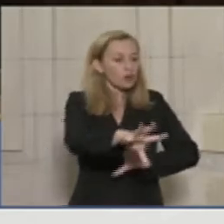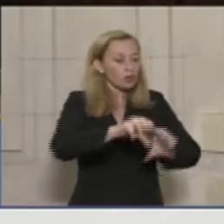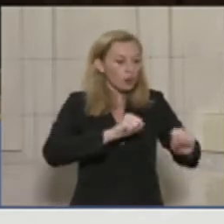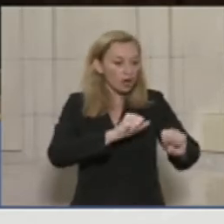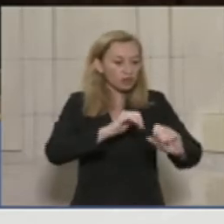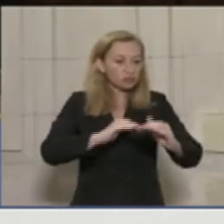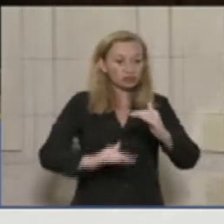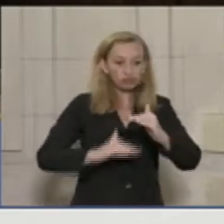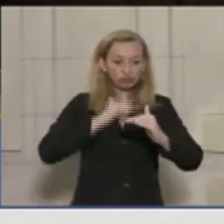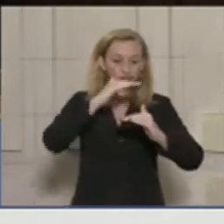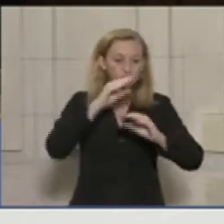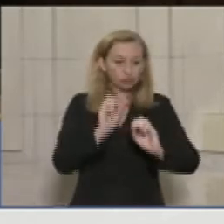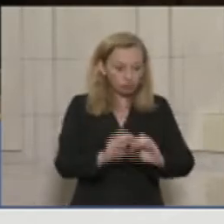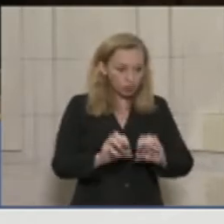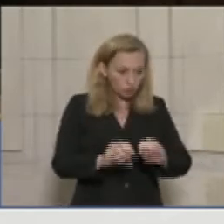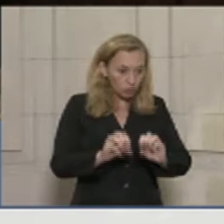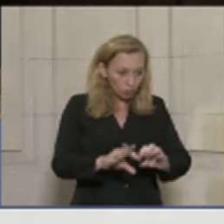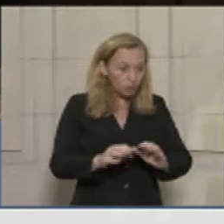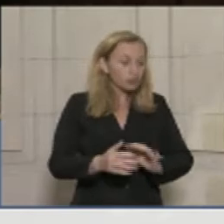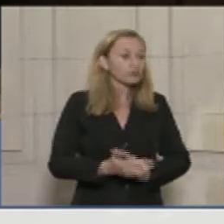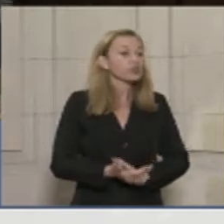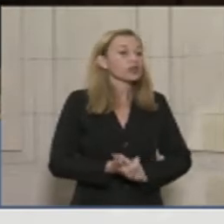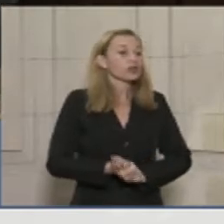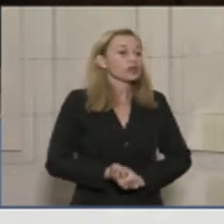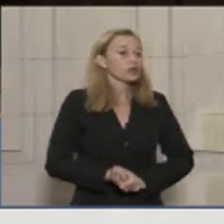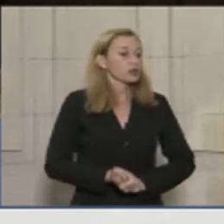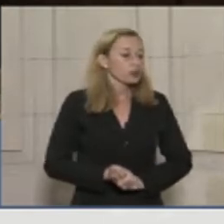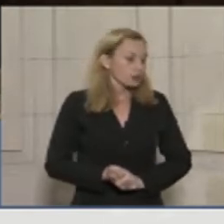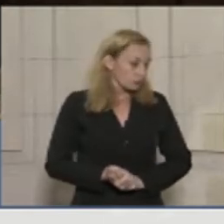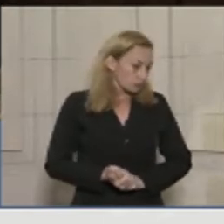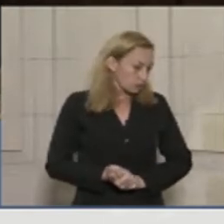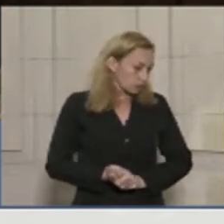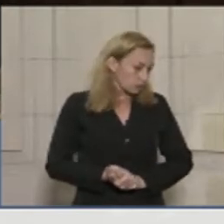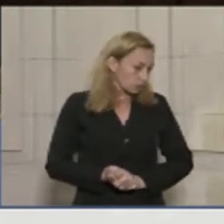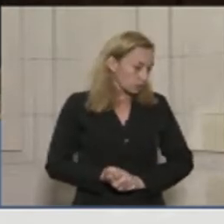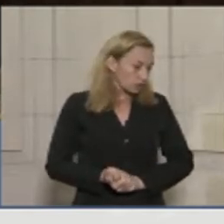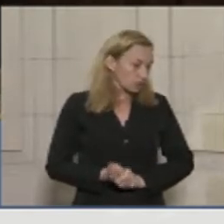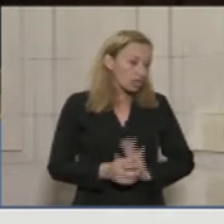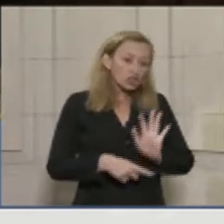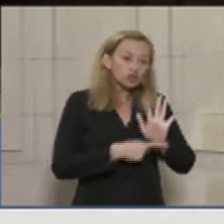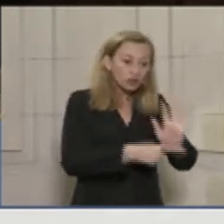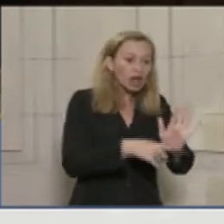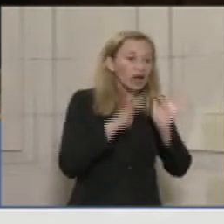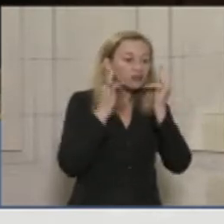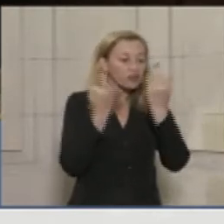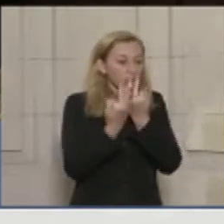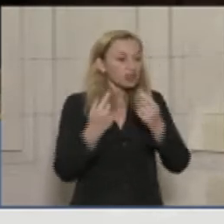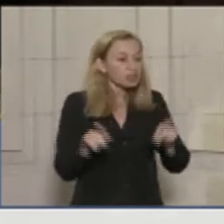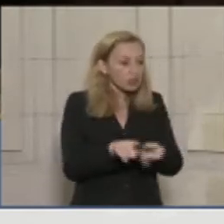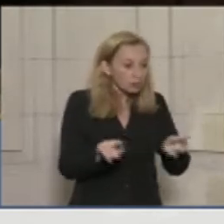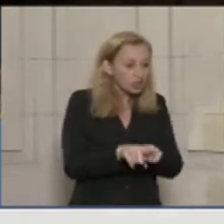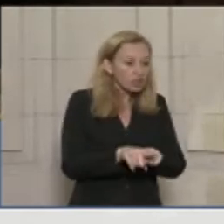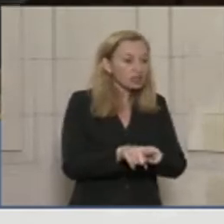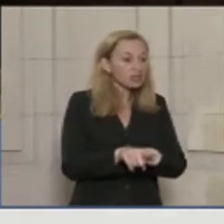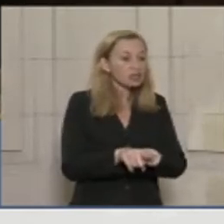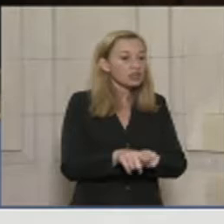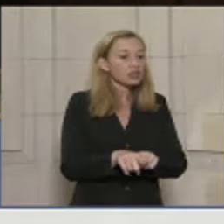ensino fundamental, sobretudo no primeiro segmento, além de atender as crianças e as famílias, também servem de colégio de